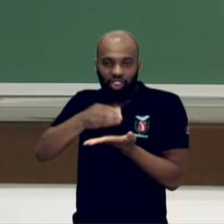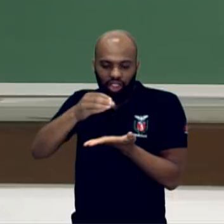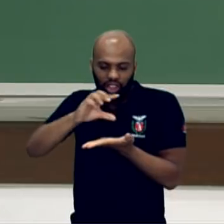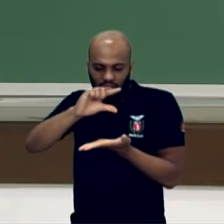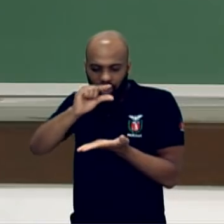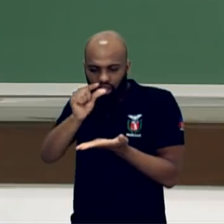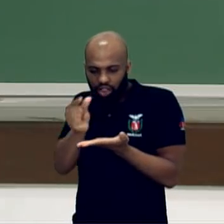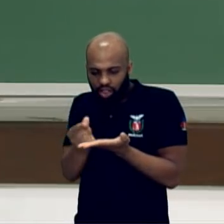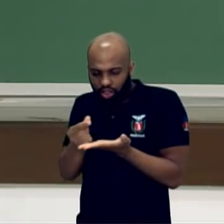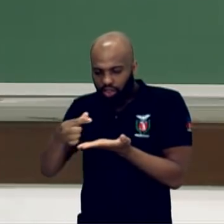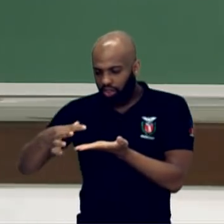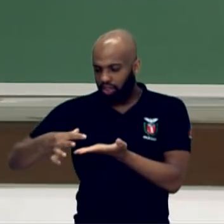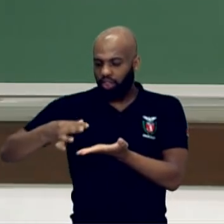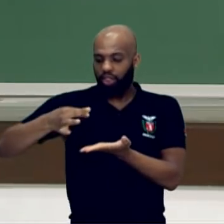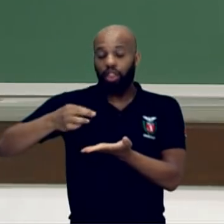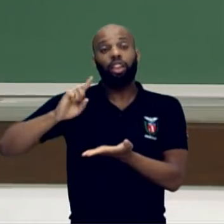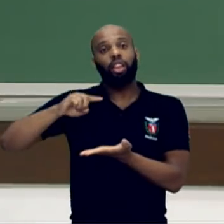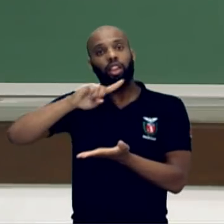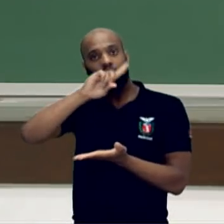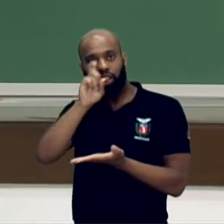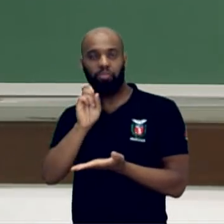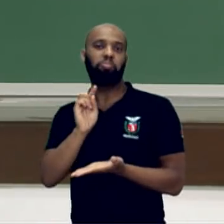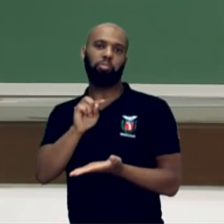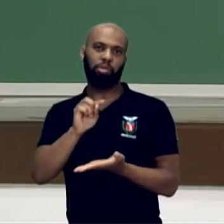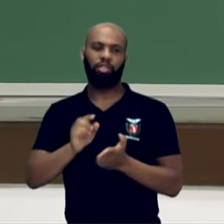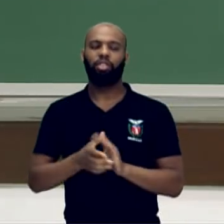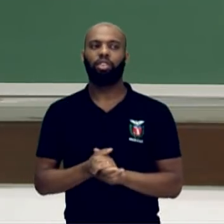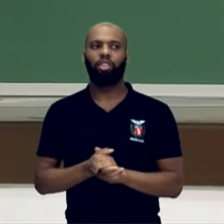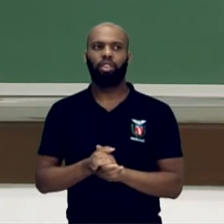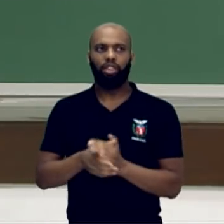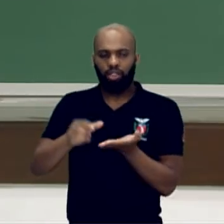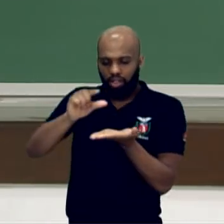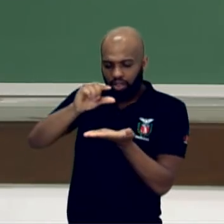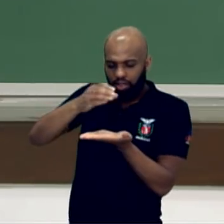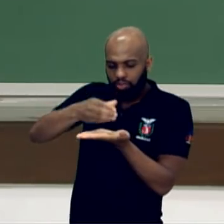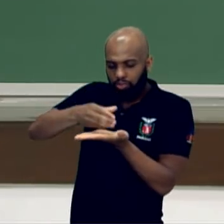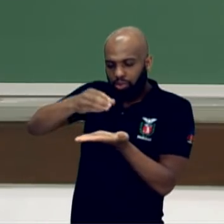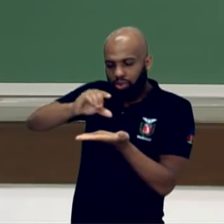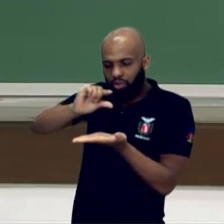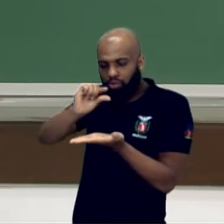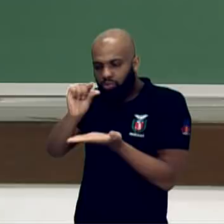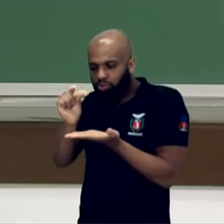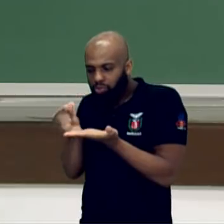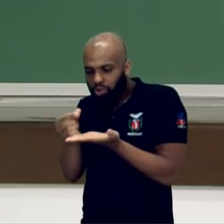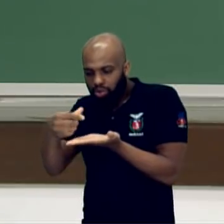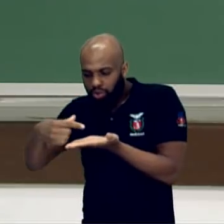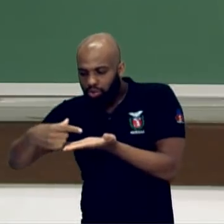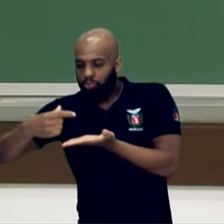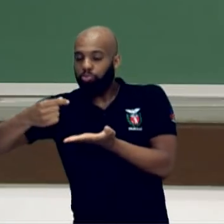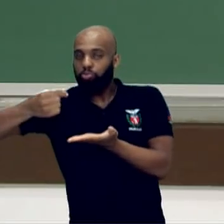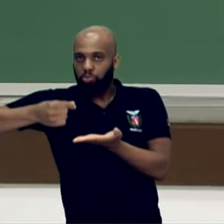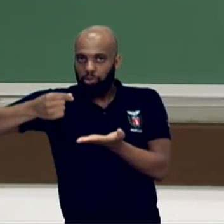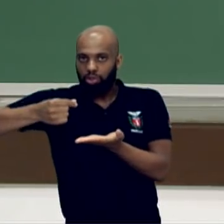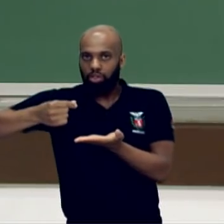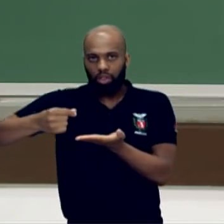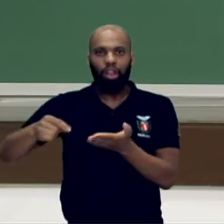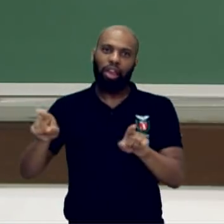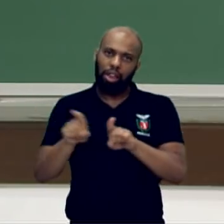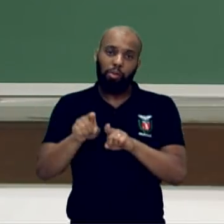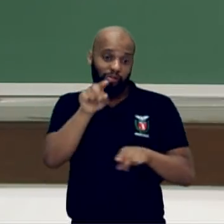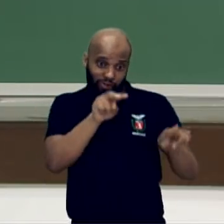xícara, a alça da xícara, como vocês quiserem chamar. Observe, então, além desse recurso de fazer a pergunta, ele é um recurso